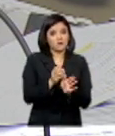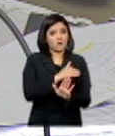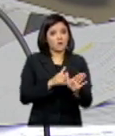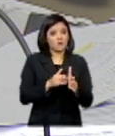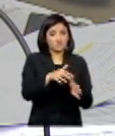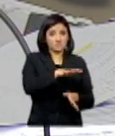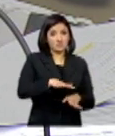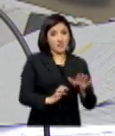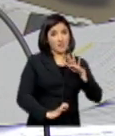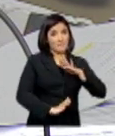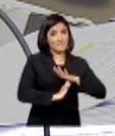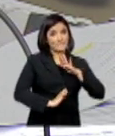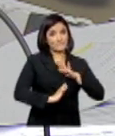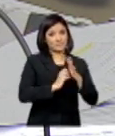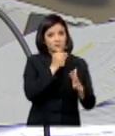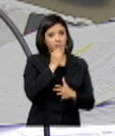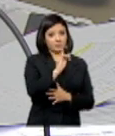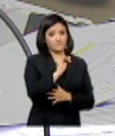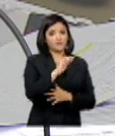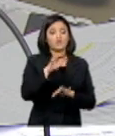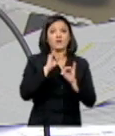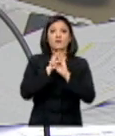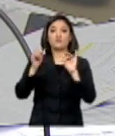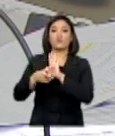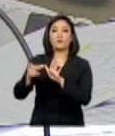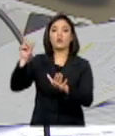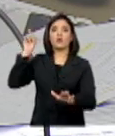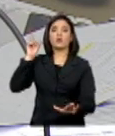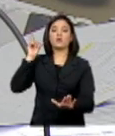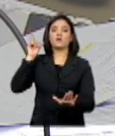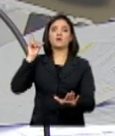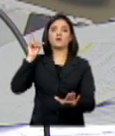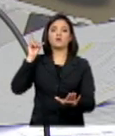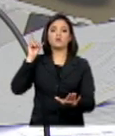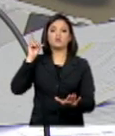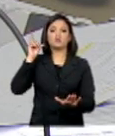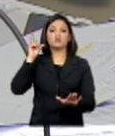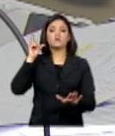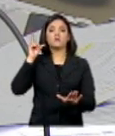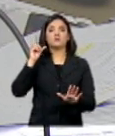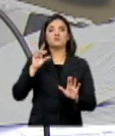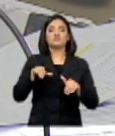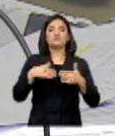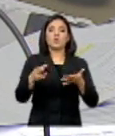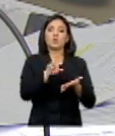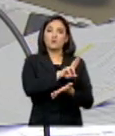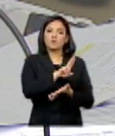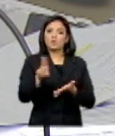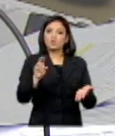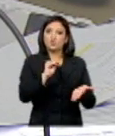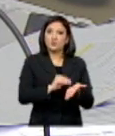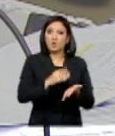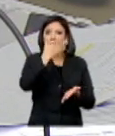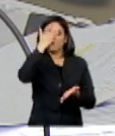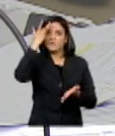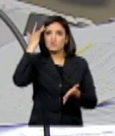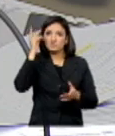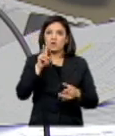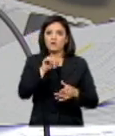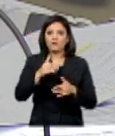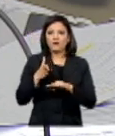informassem anteriormente a identidade dos funcionários de telefonia e internet que fossem prestar serviço